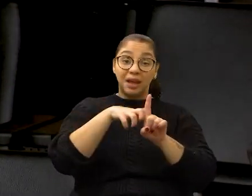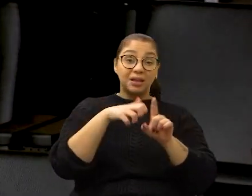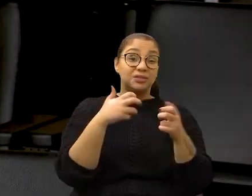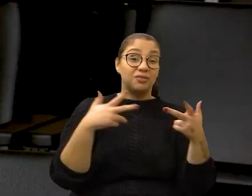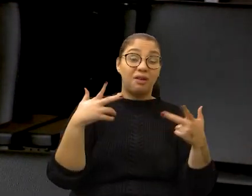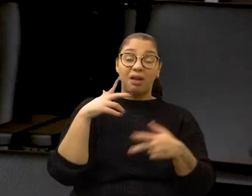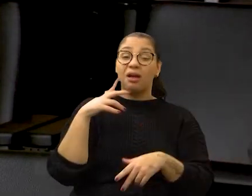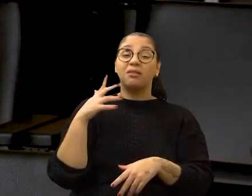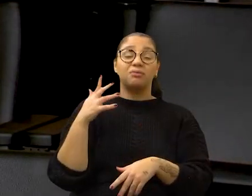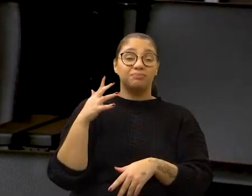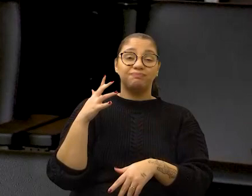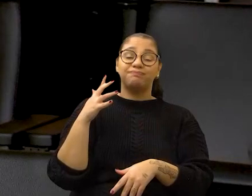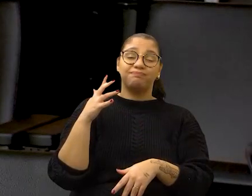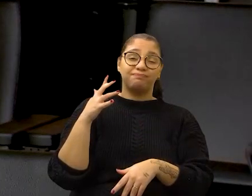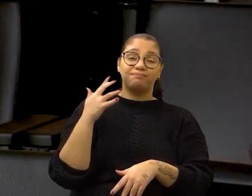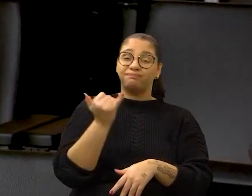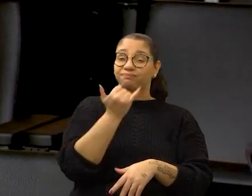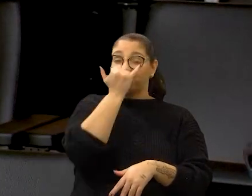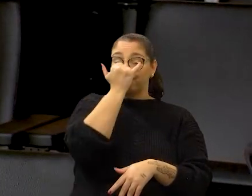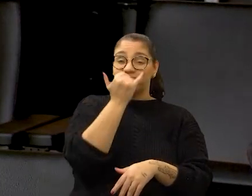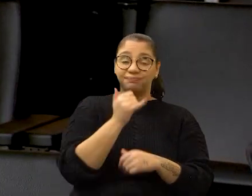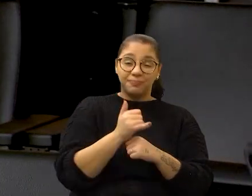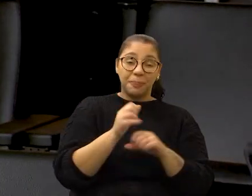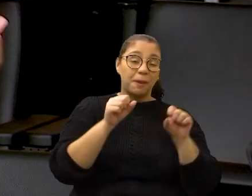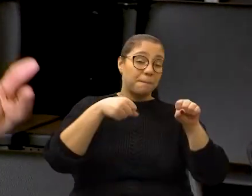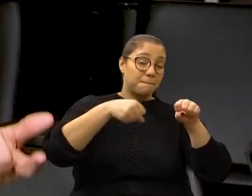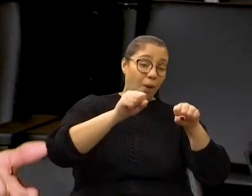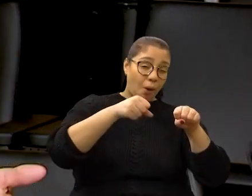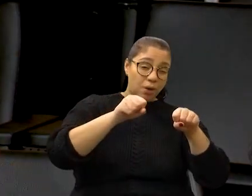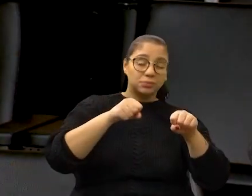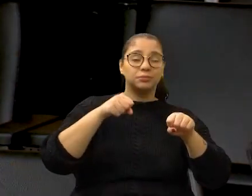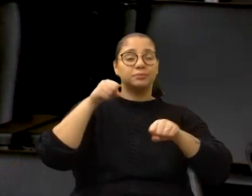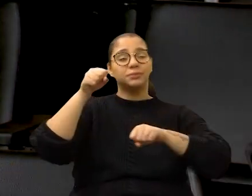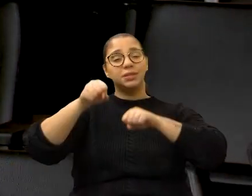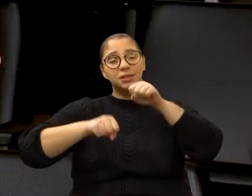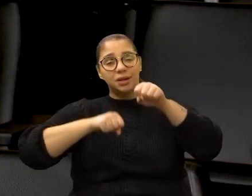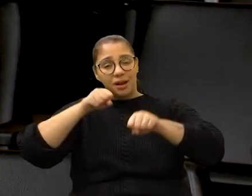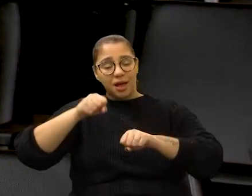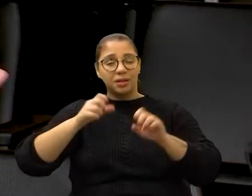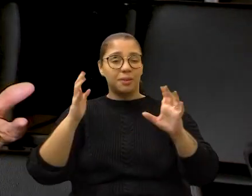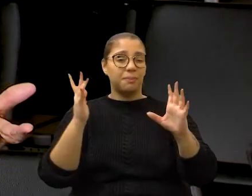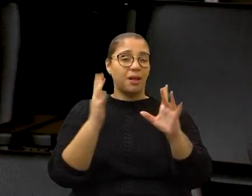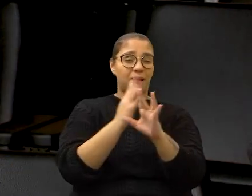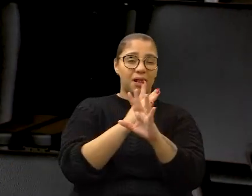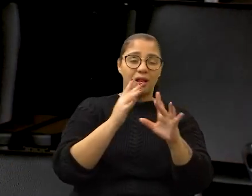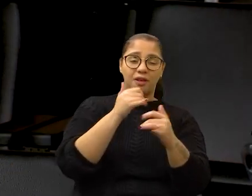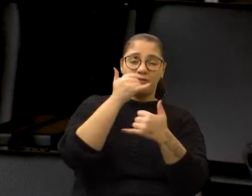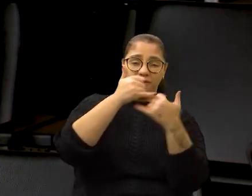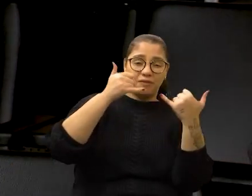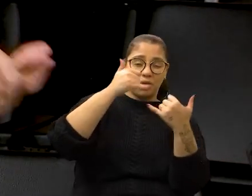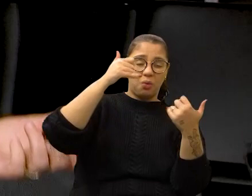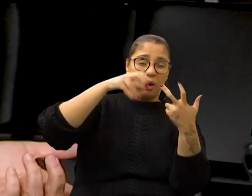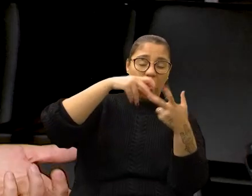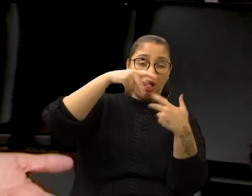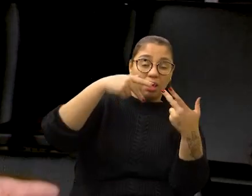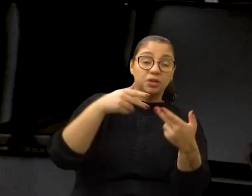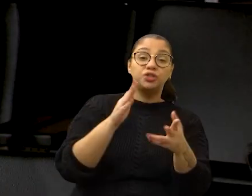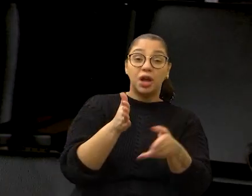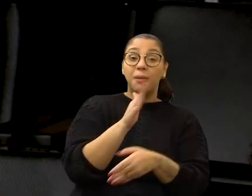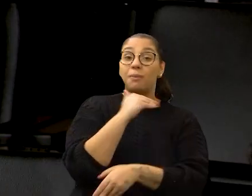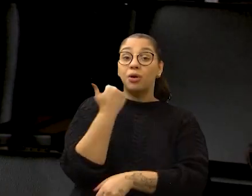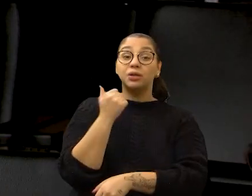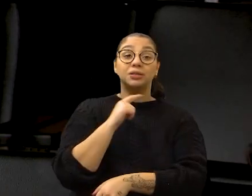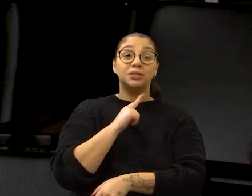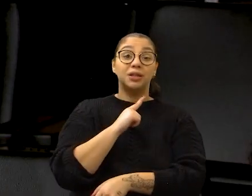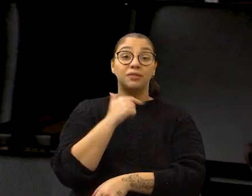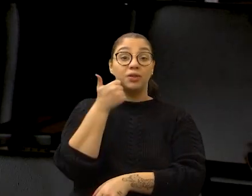né, Gabriel? Vários acidentes. Moto, bicicleta, pedestre, enroscam nos fios, né? Já tivemos